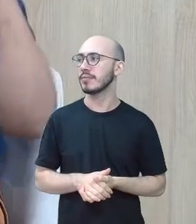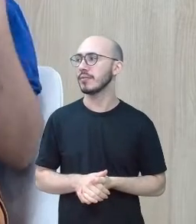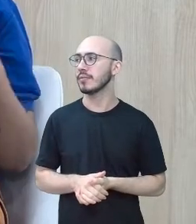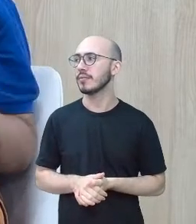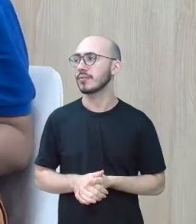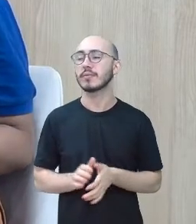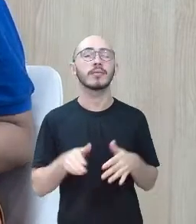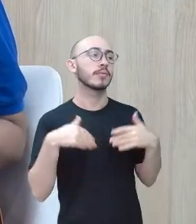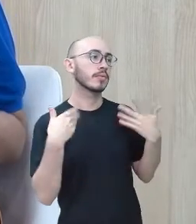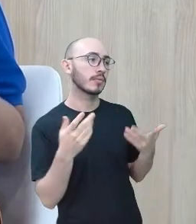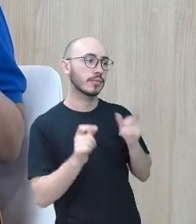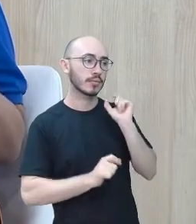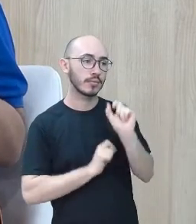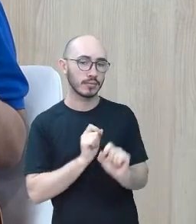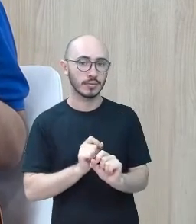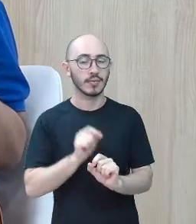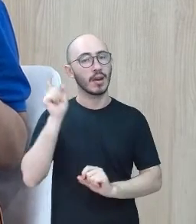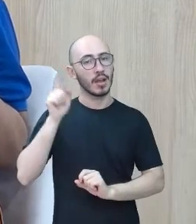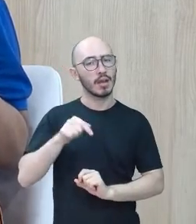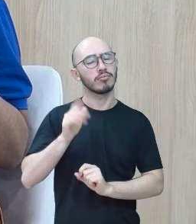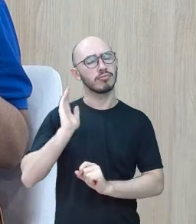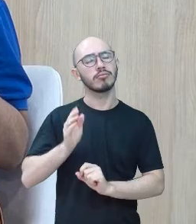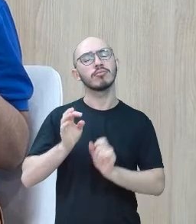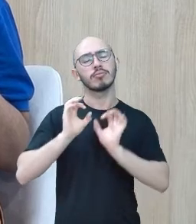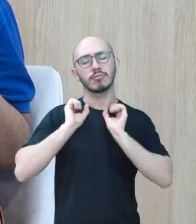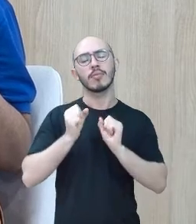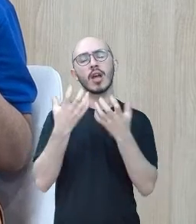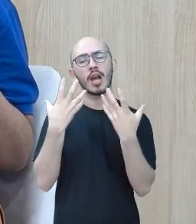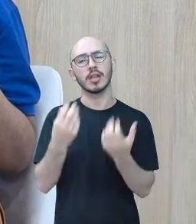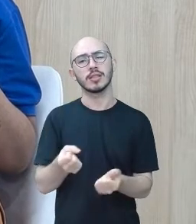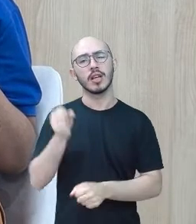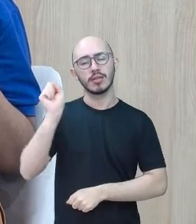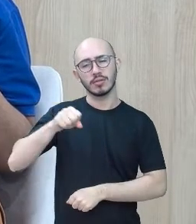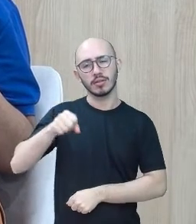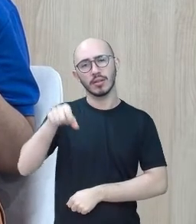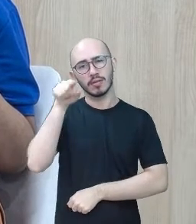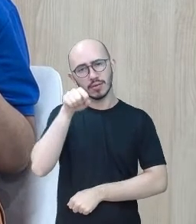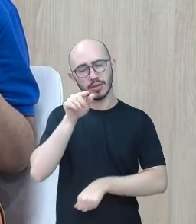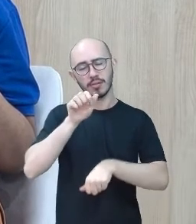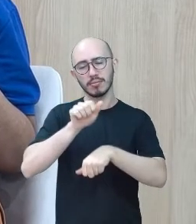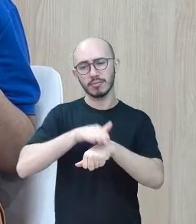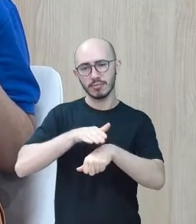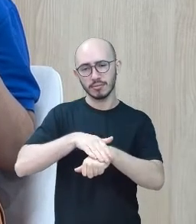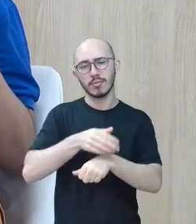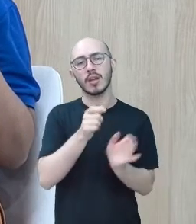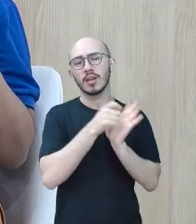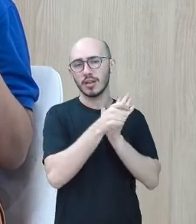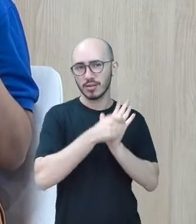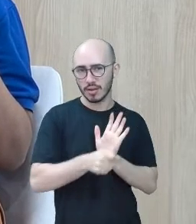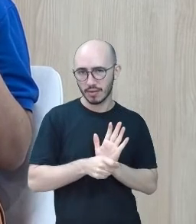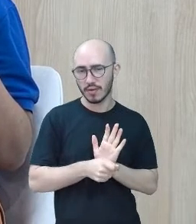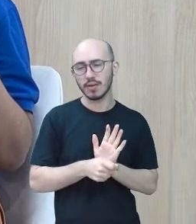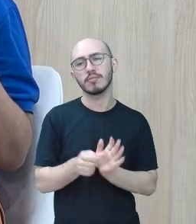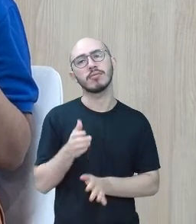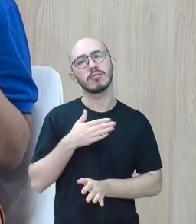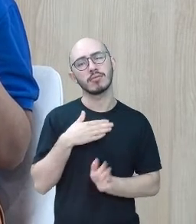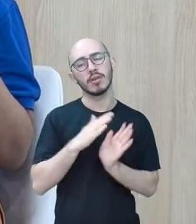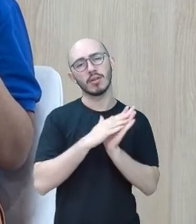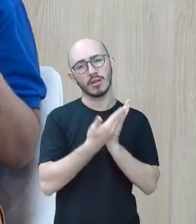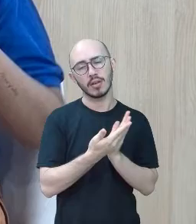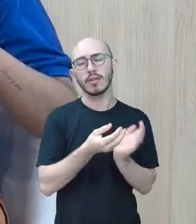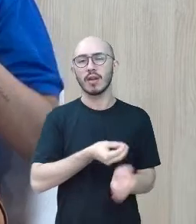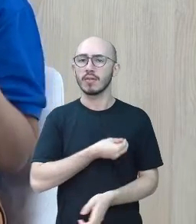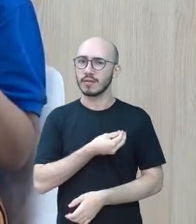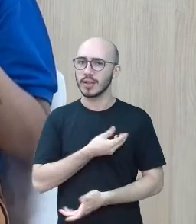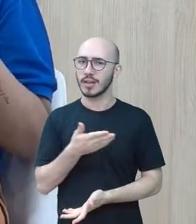de conversa, eu queria dizer que eu autorizo você a fazer a minha biografia, tá certo? Nem que depois eu vá lendo e